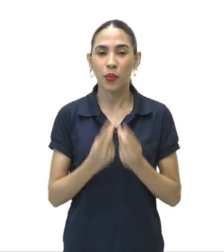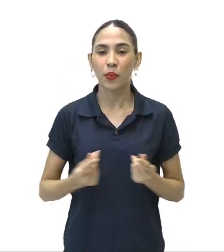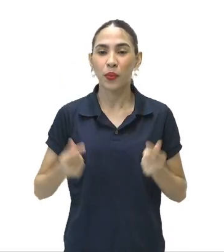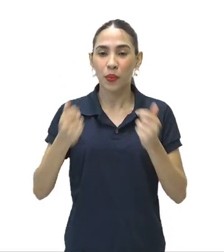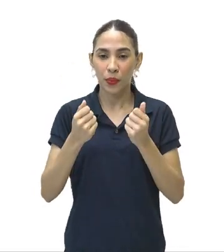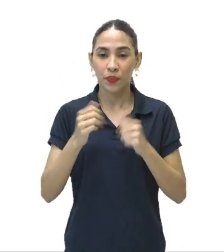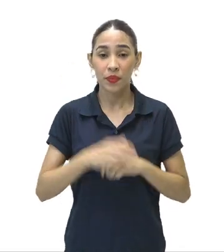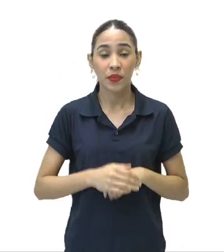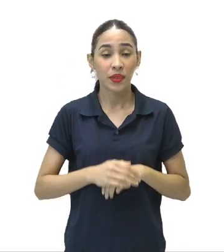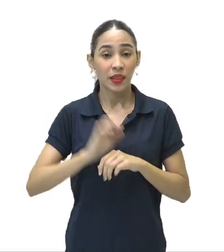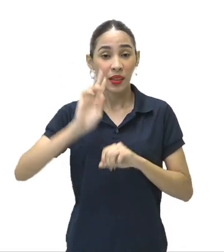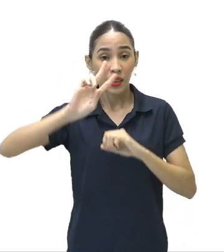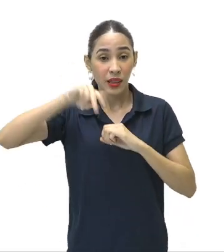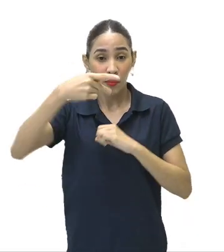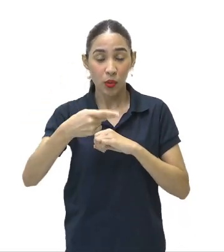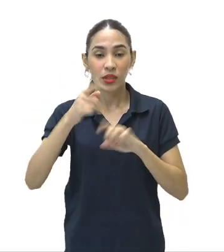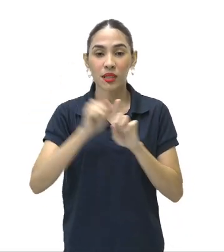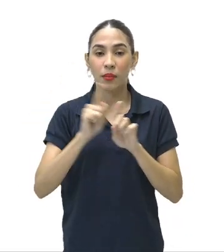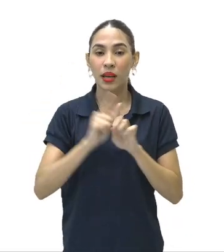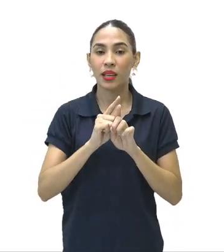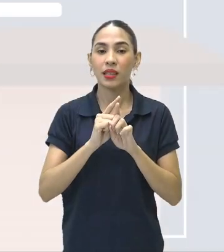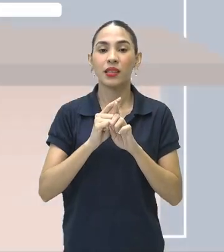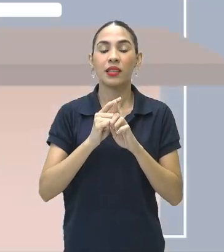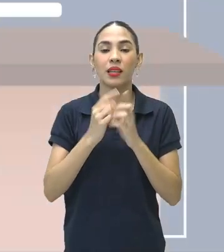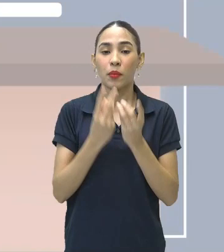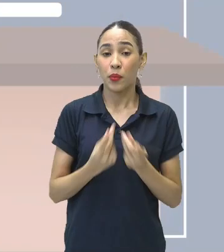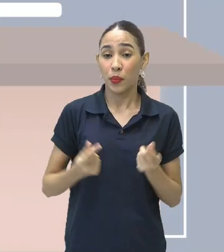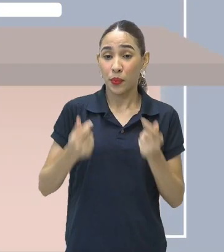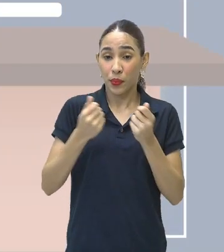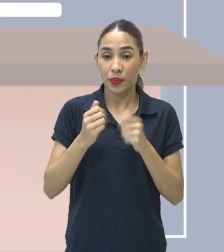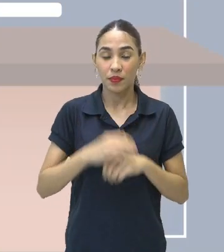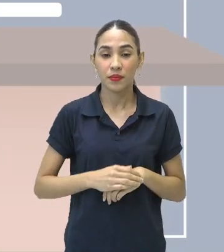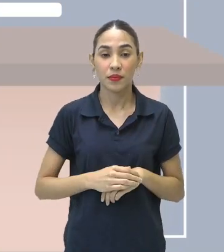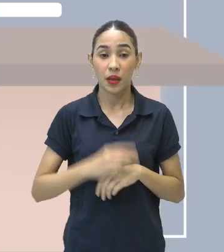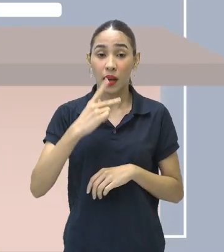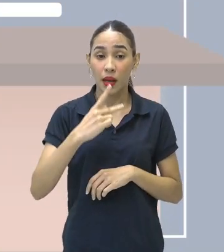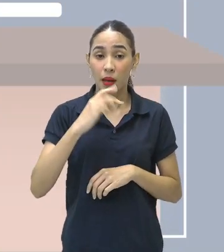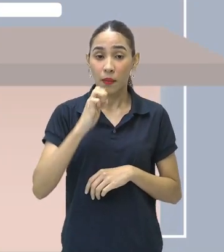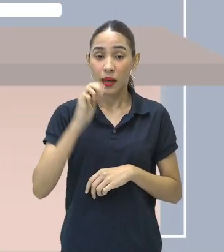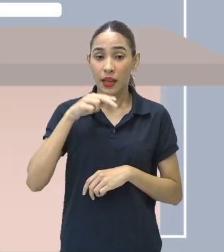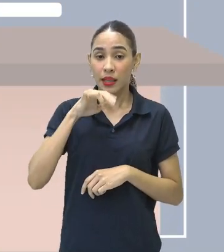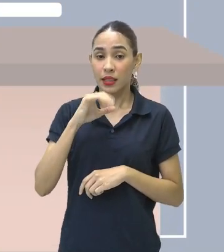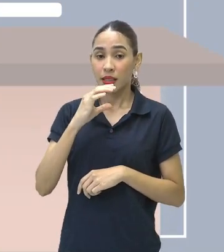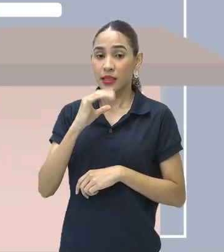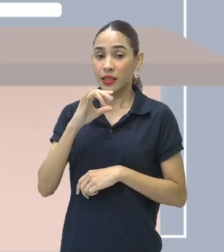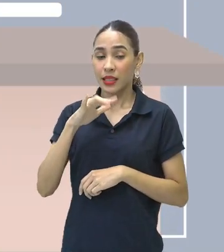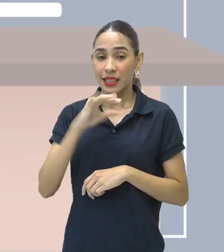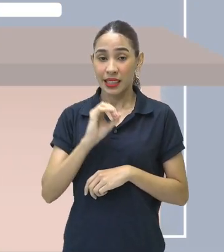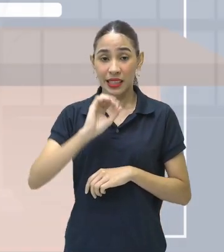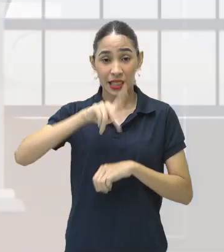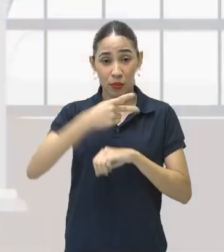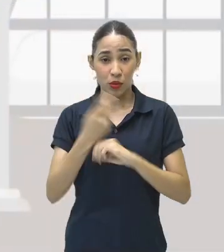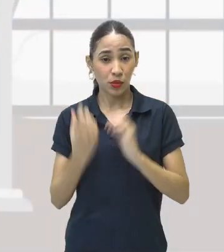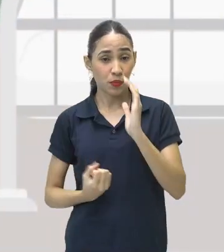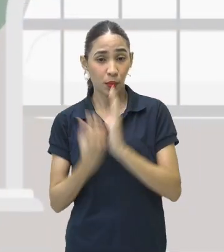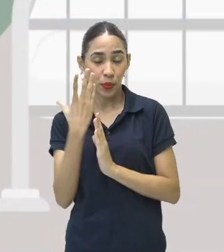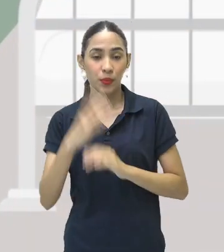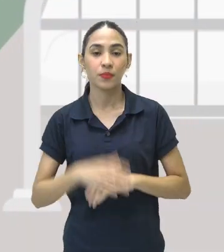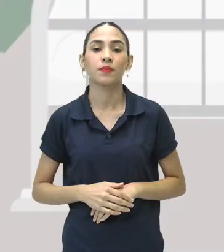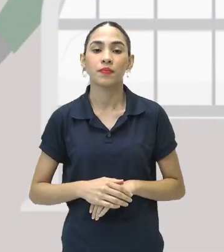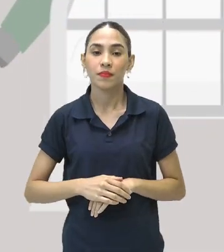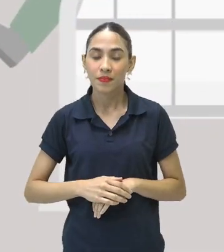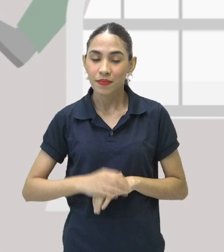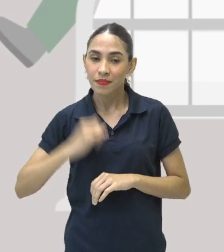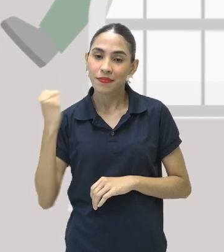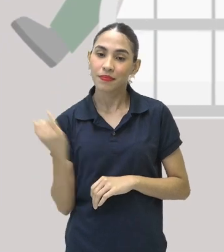e, consequentemente, morte das bactérias. A penicilina, logo após seu surgimento, foi